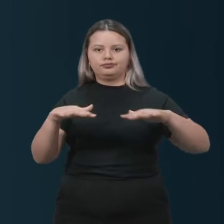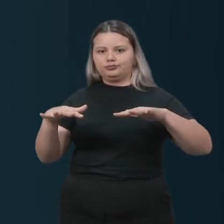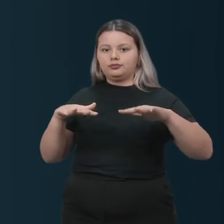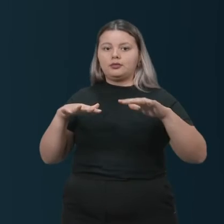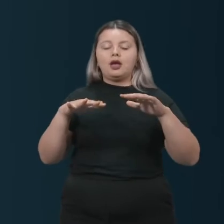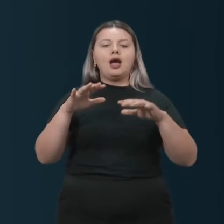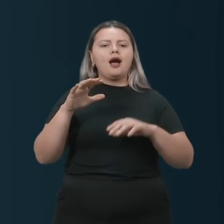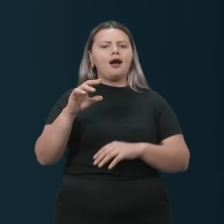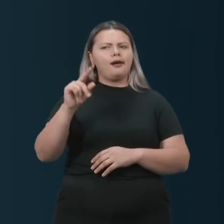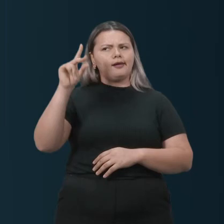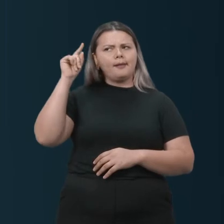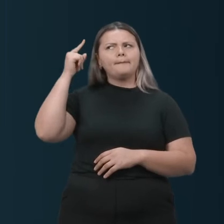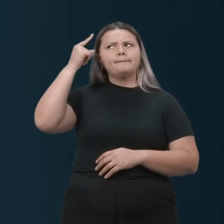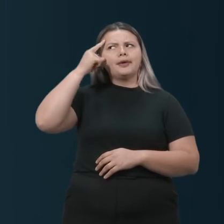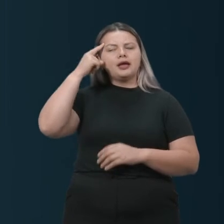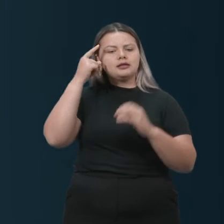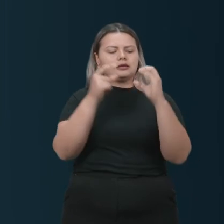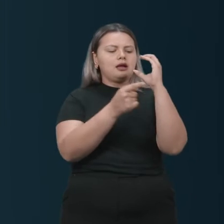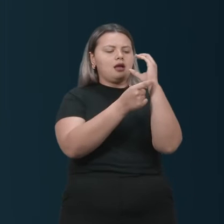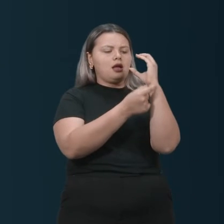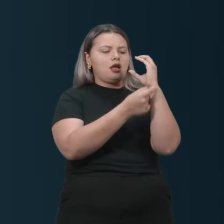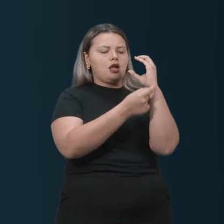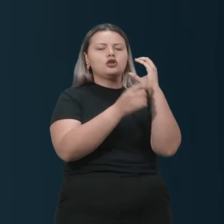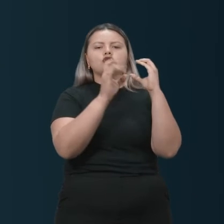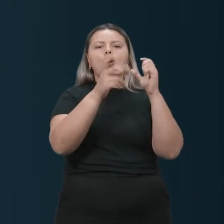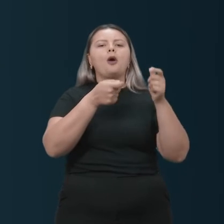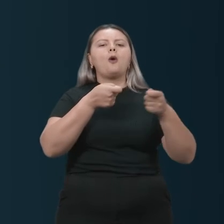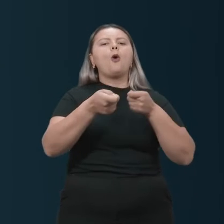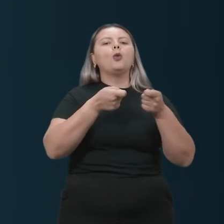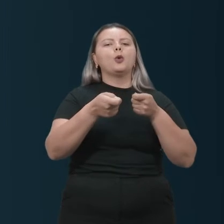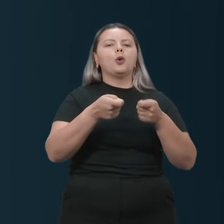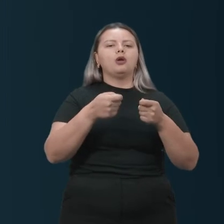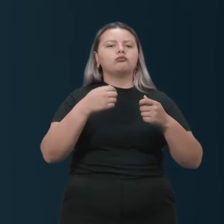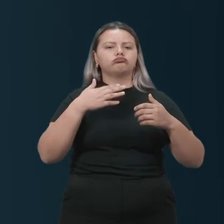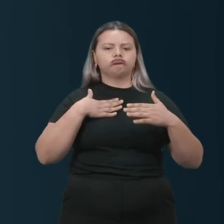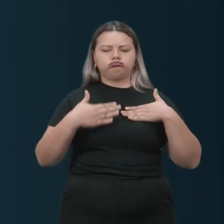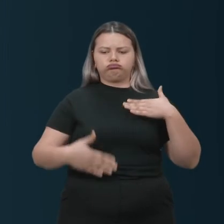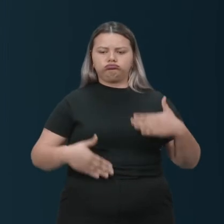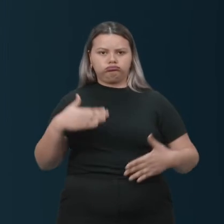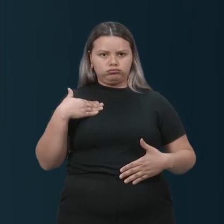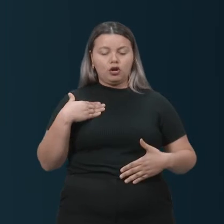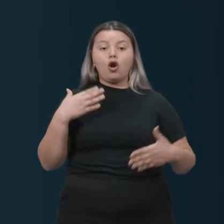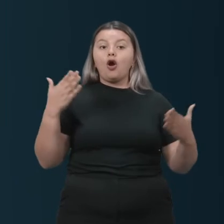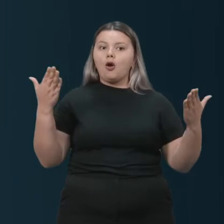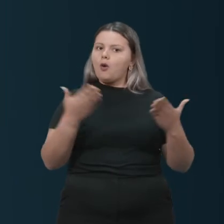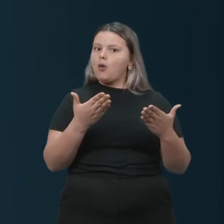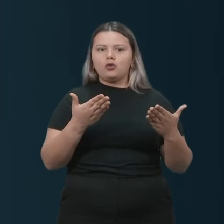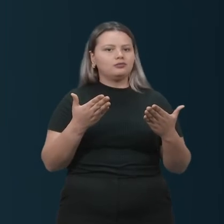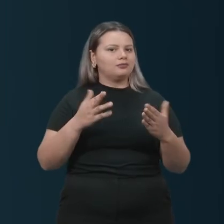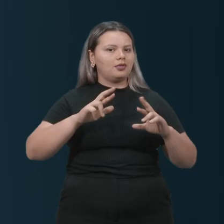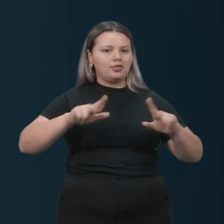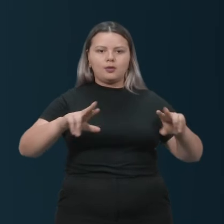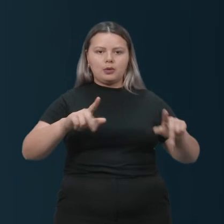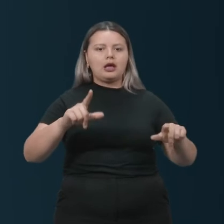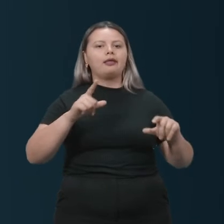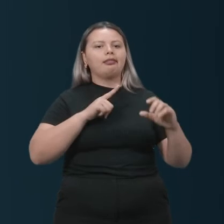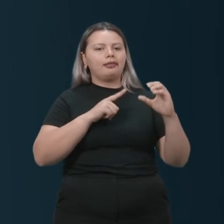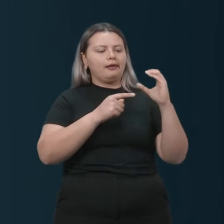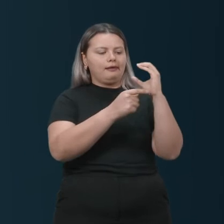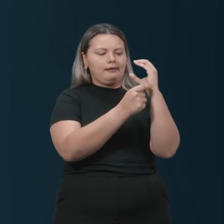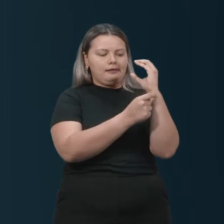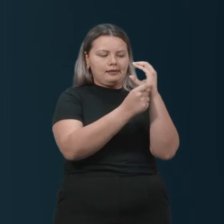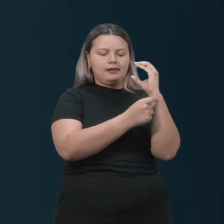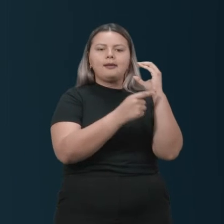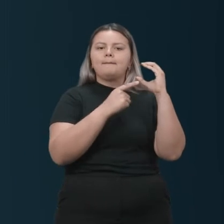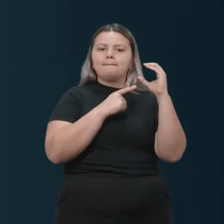só tinha função de controle motor, exclusivamente. Mas hoje a gente já sabe que ele exerce outras